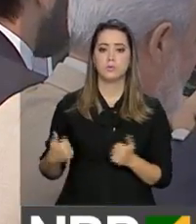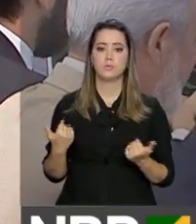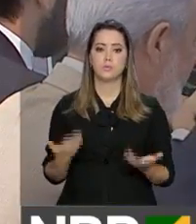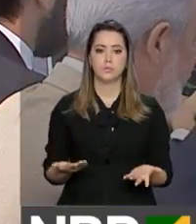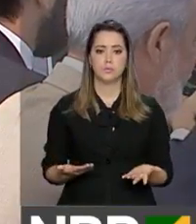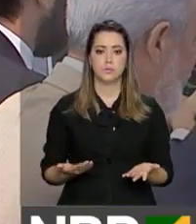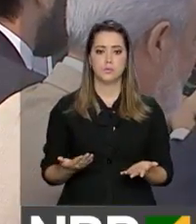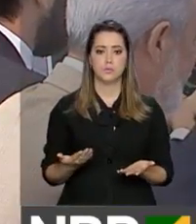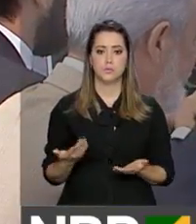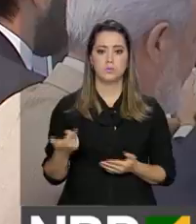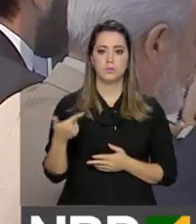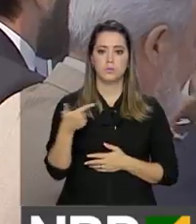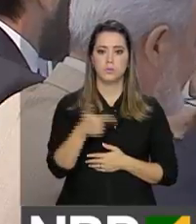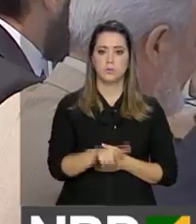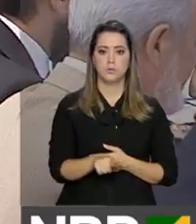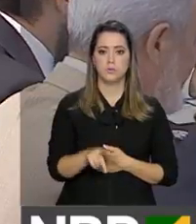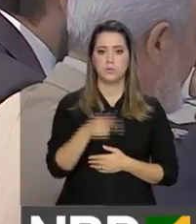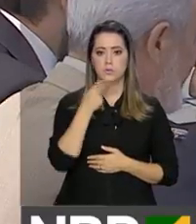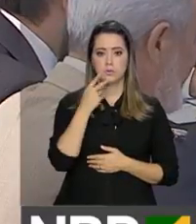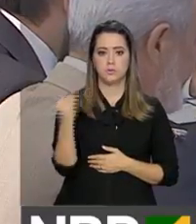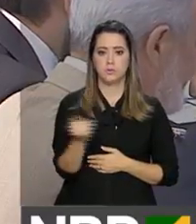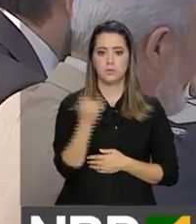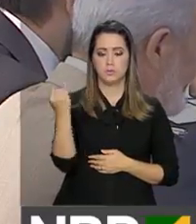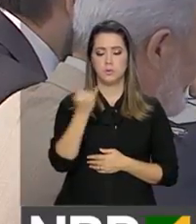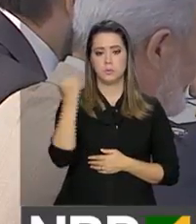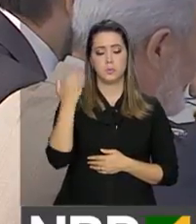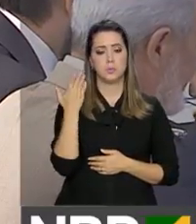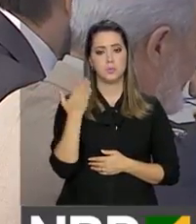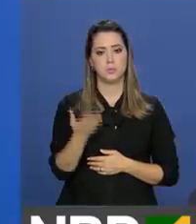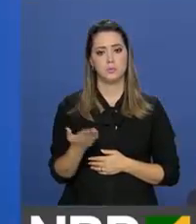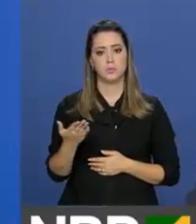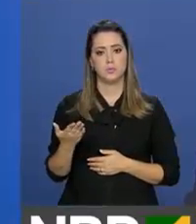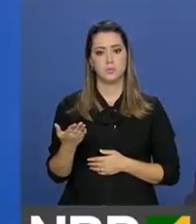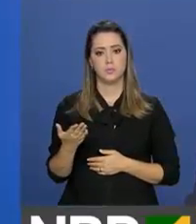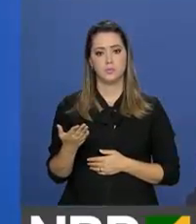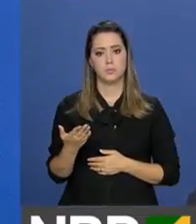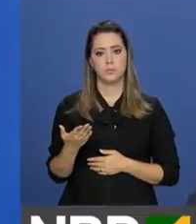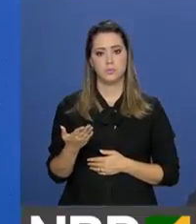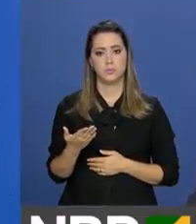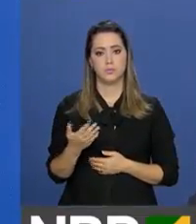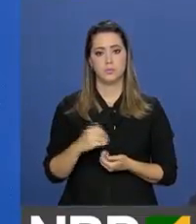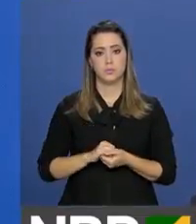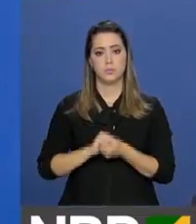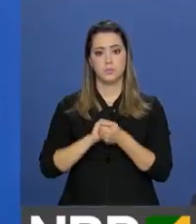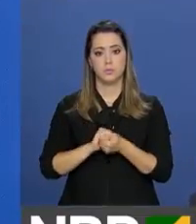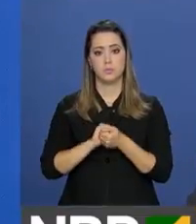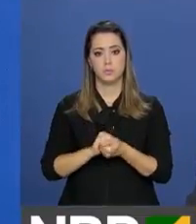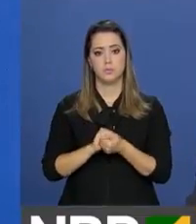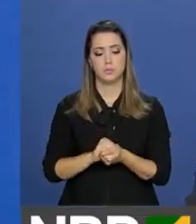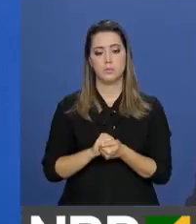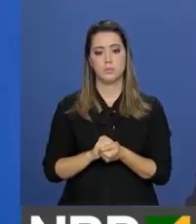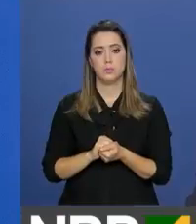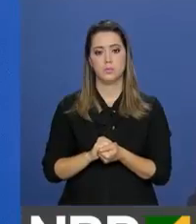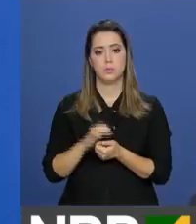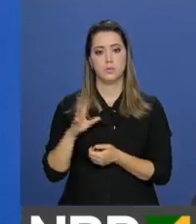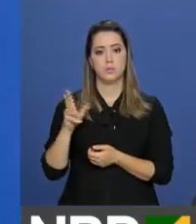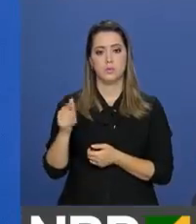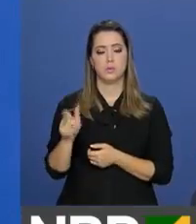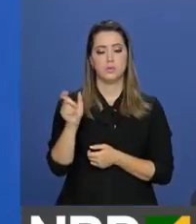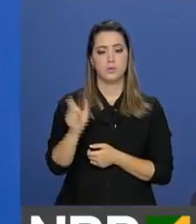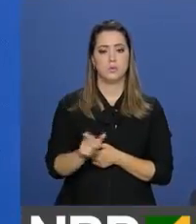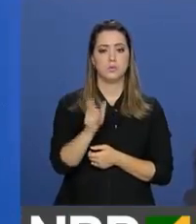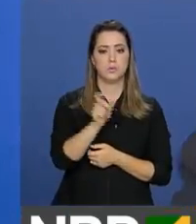é, mais uma vez, quero ressaltar, o cumprimento extensivo que faço a